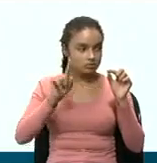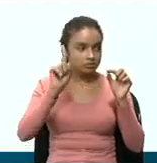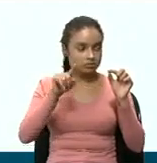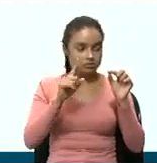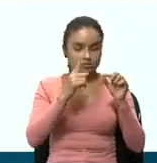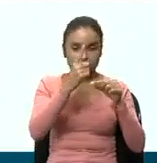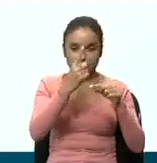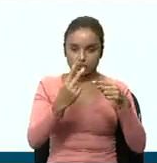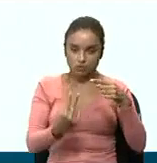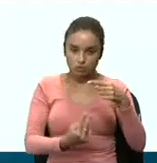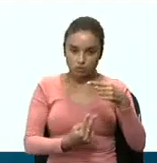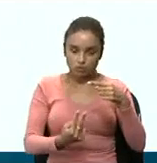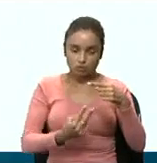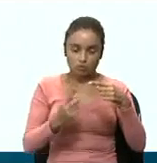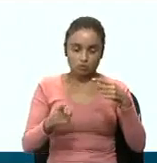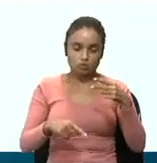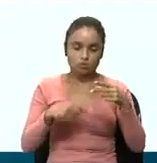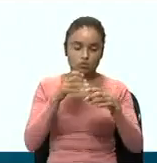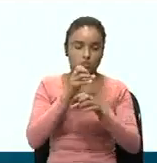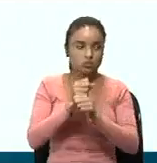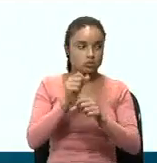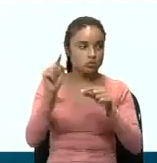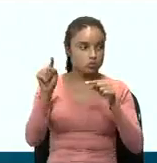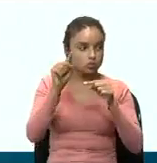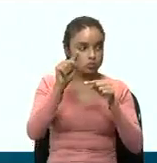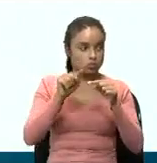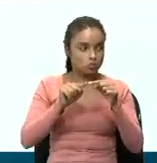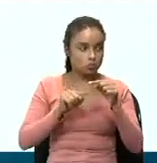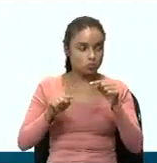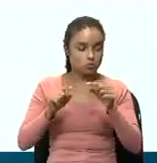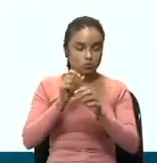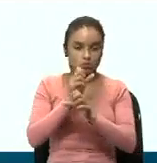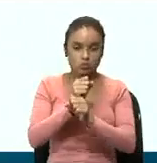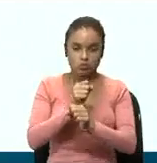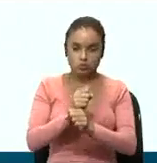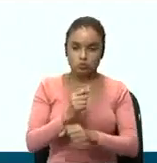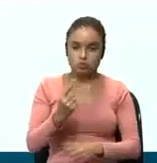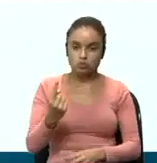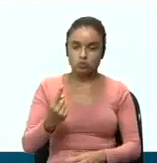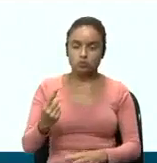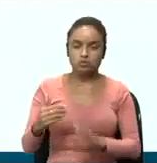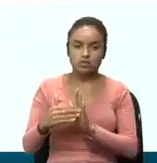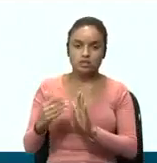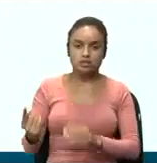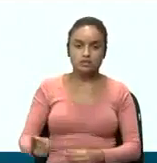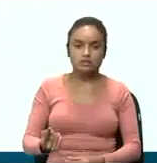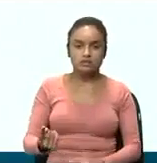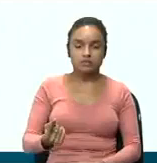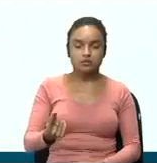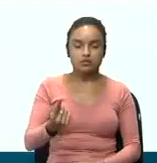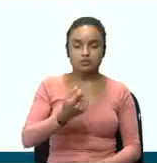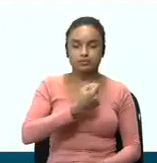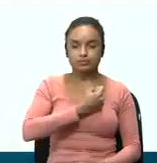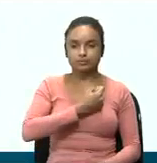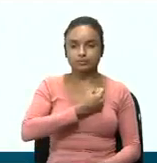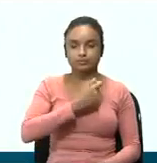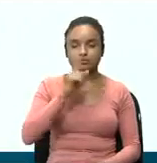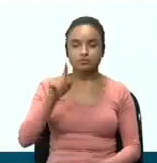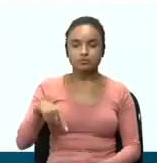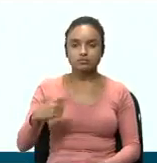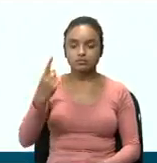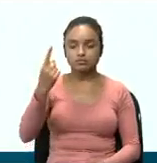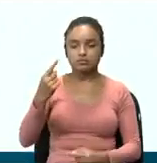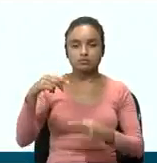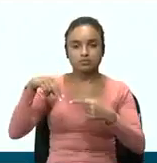que multiplica o somatório de 1 ao infinito de 1 sobre